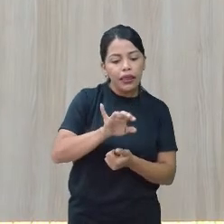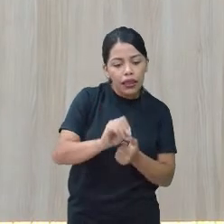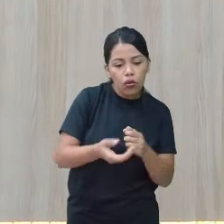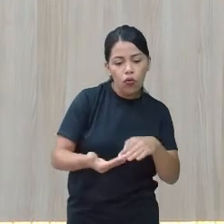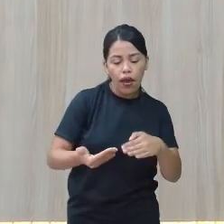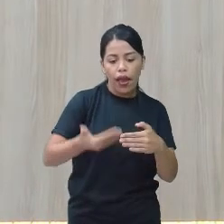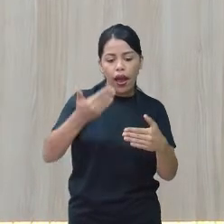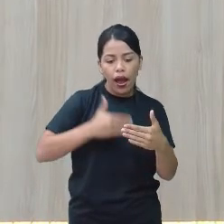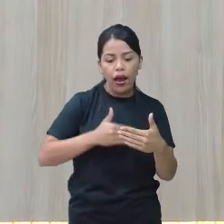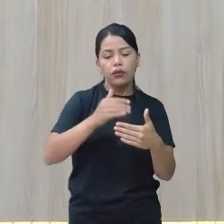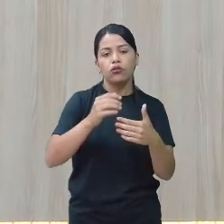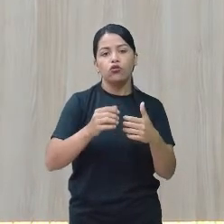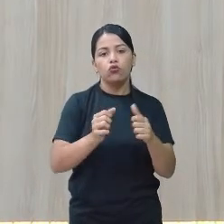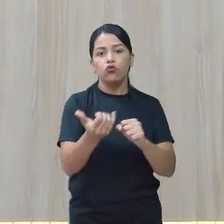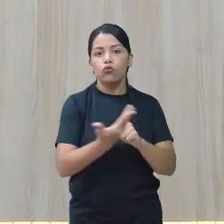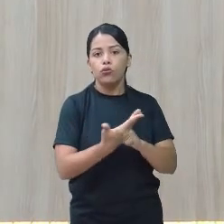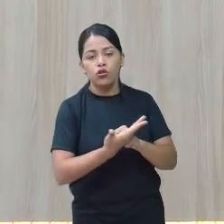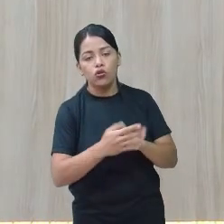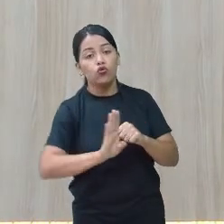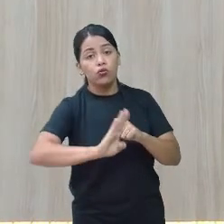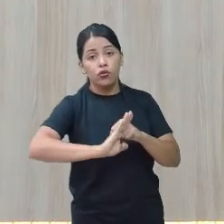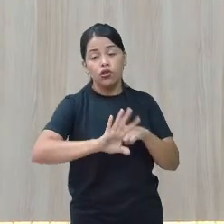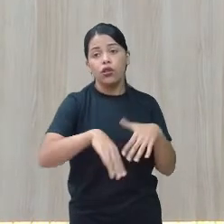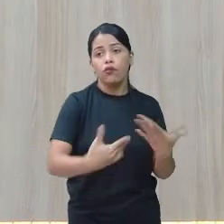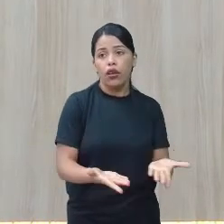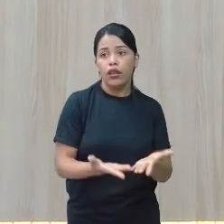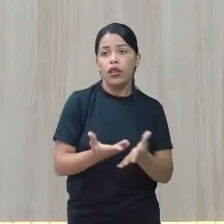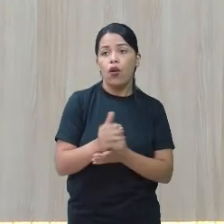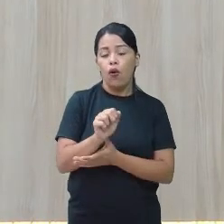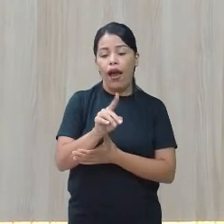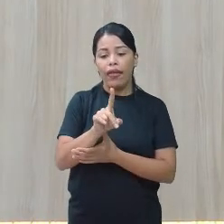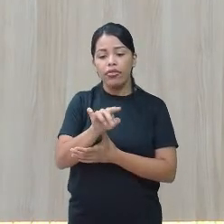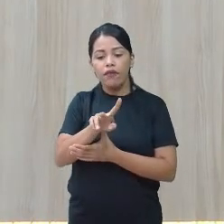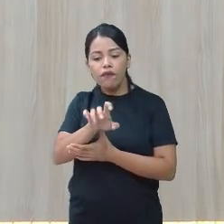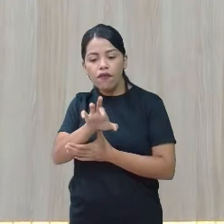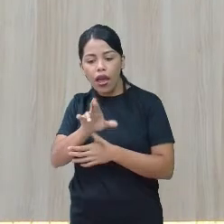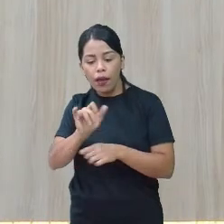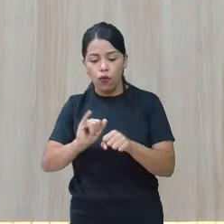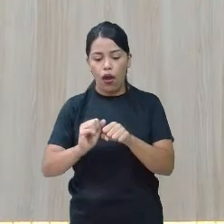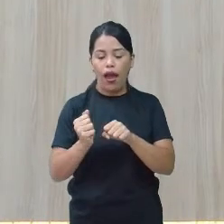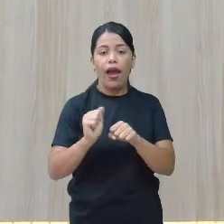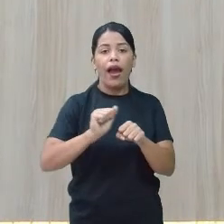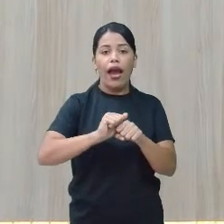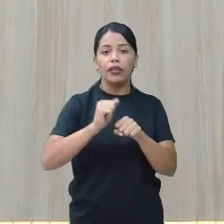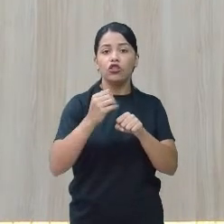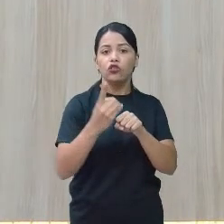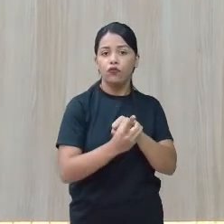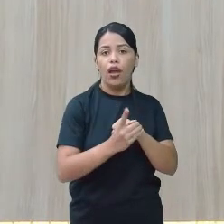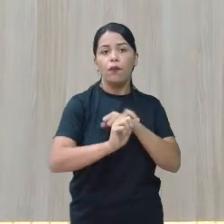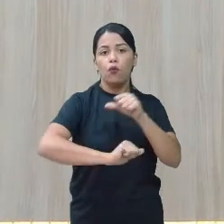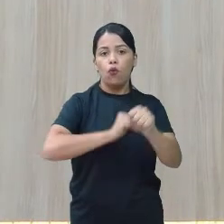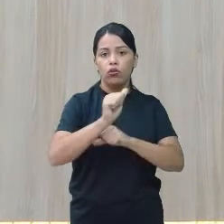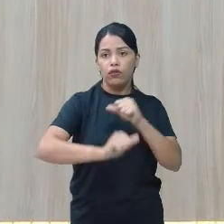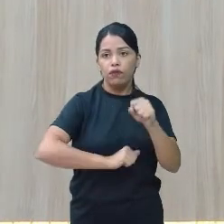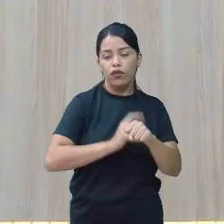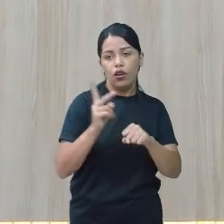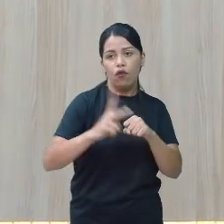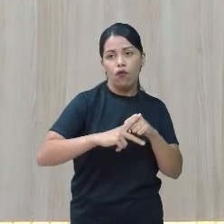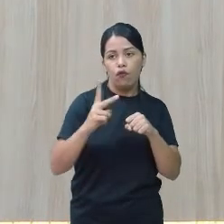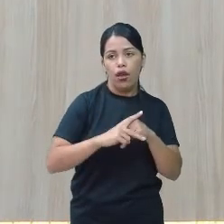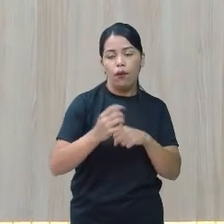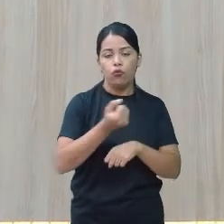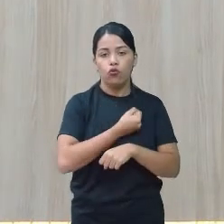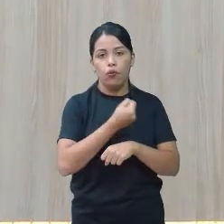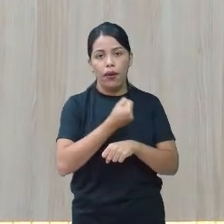do substantivo, o advérbio modifica o verbo, o numeral enumera, a preposição